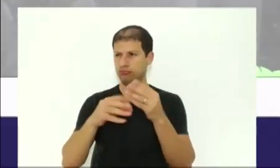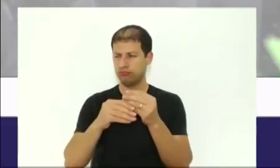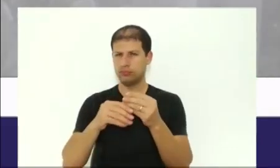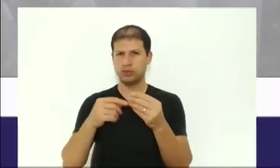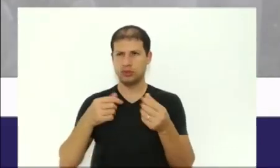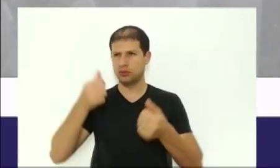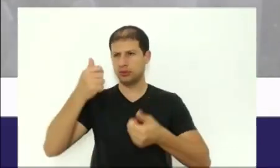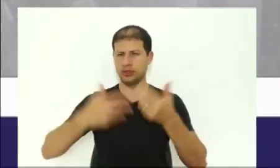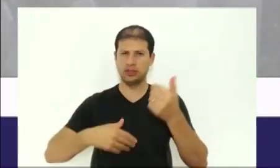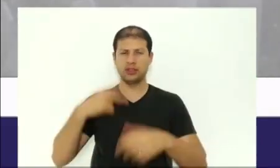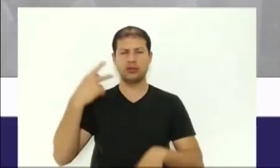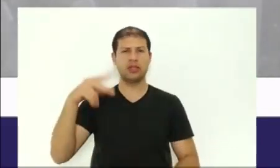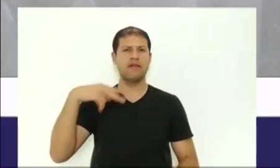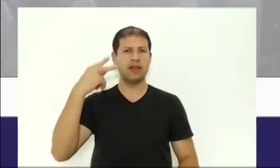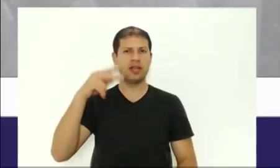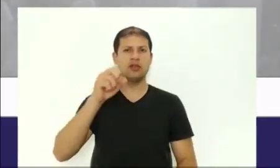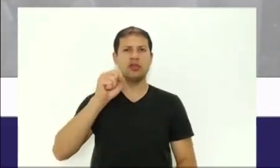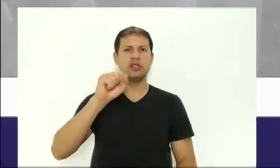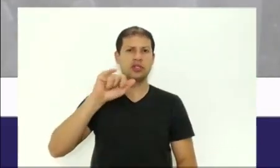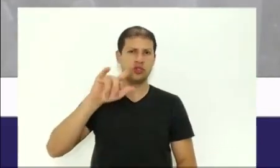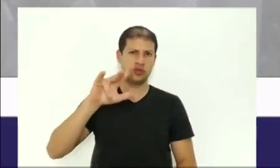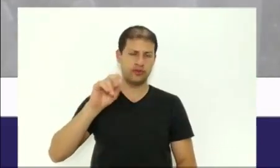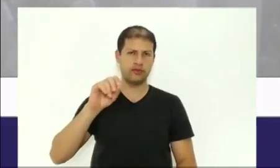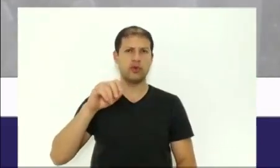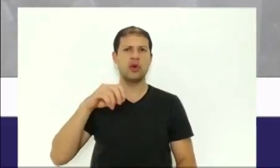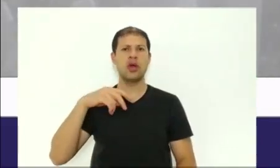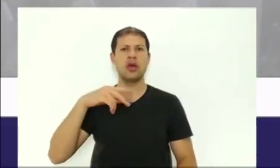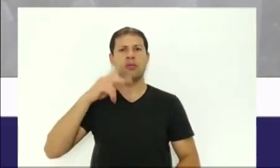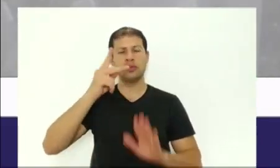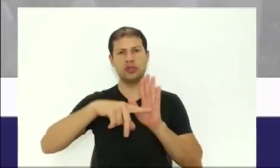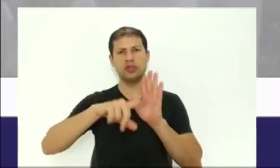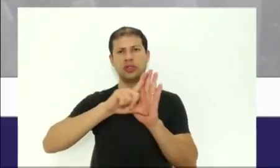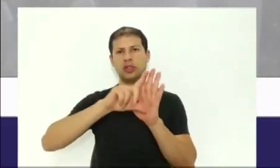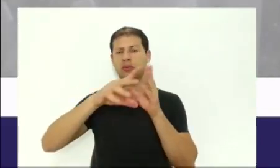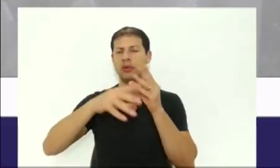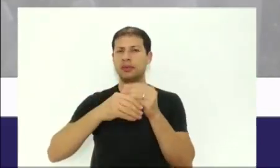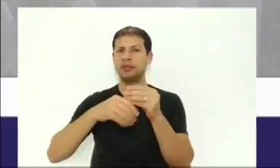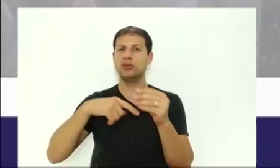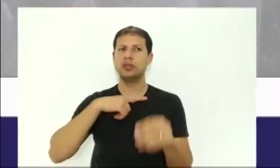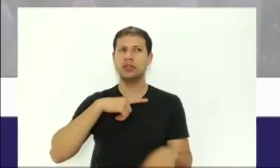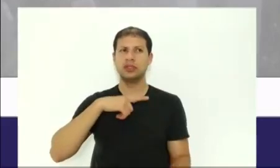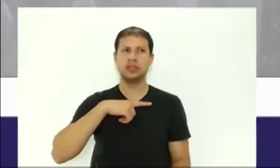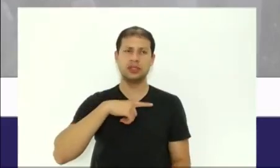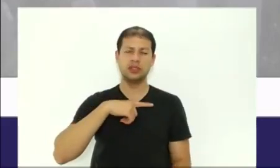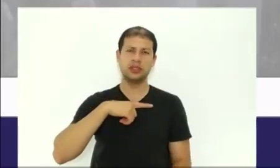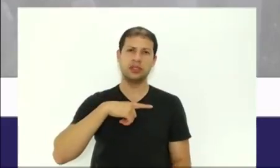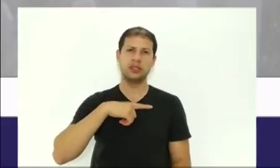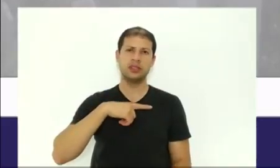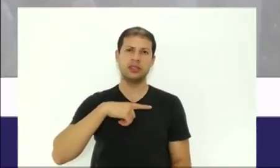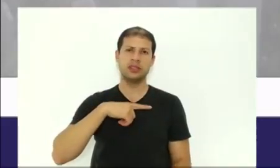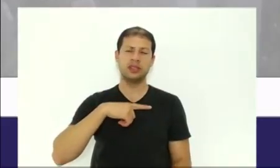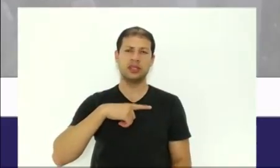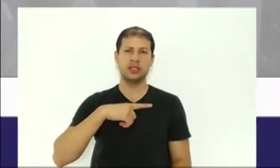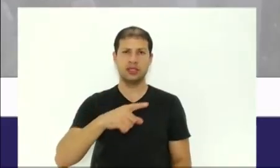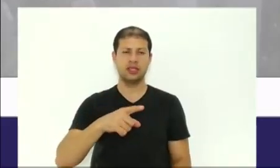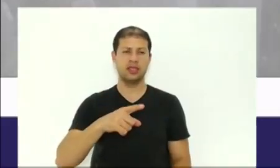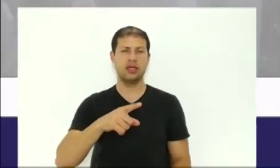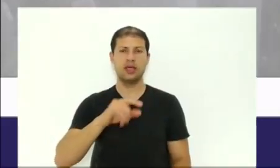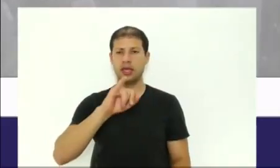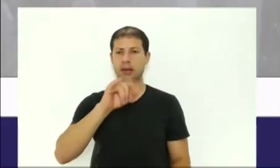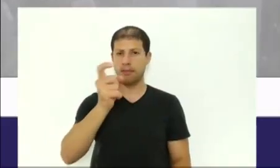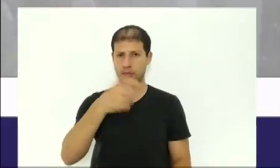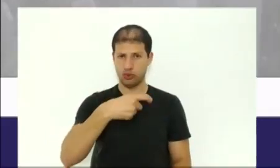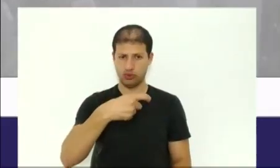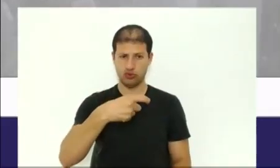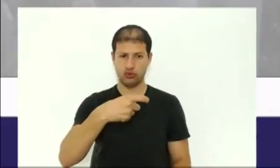vereador Silvio, é um projeto de lei complementar que está dando isenção de imposto